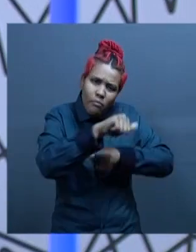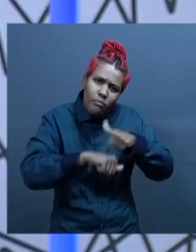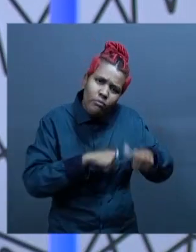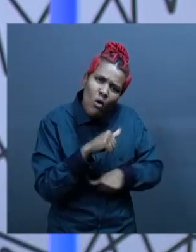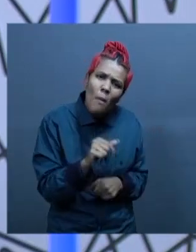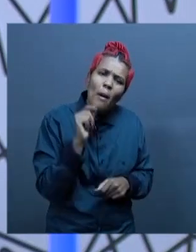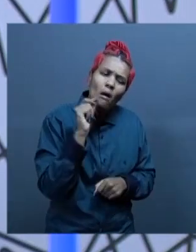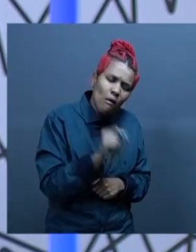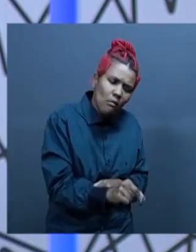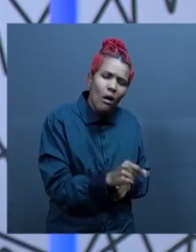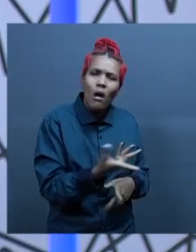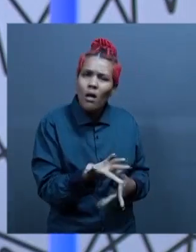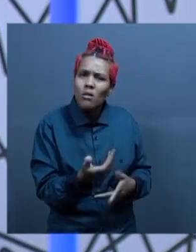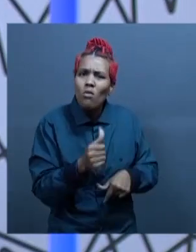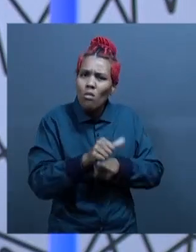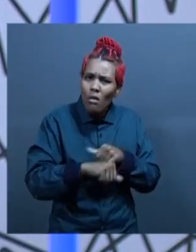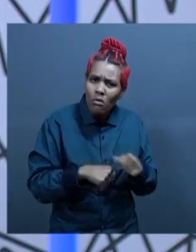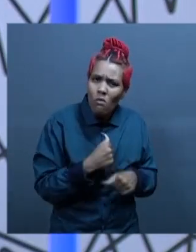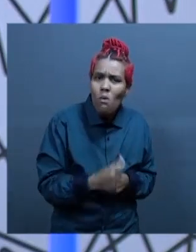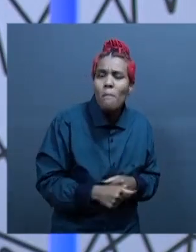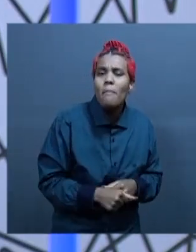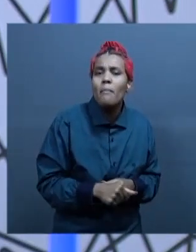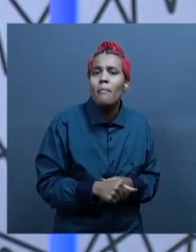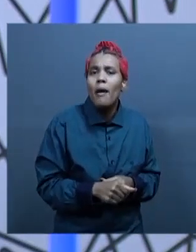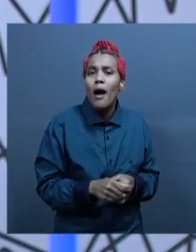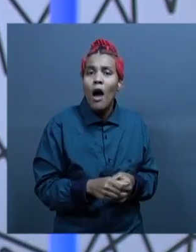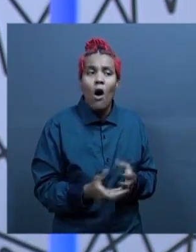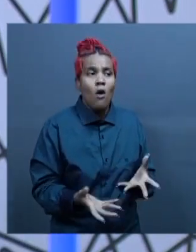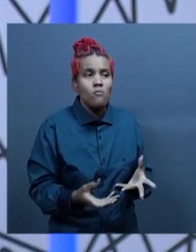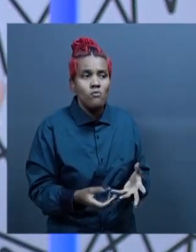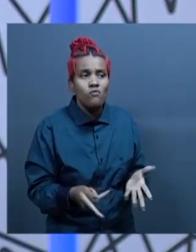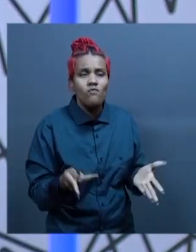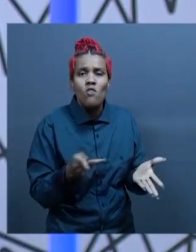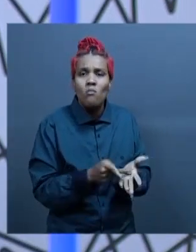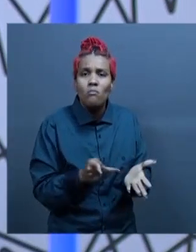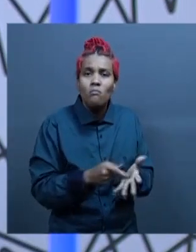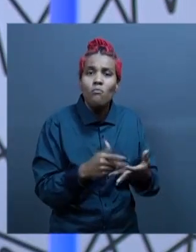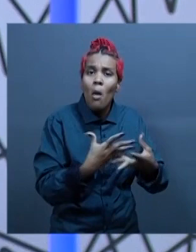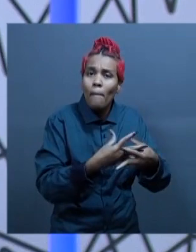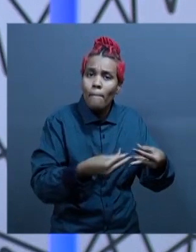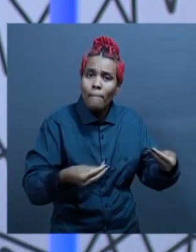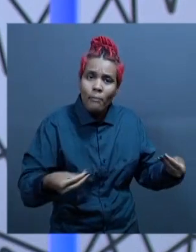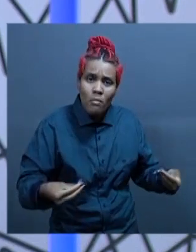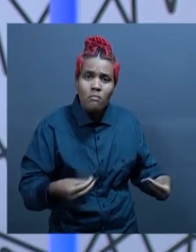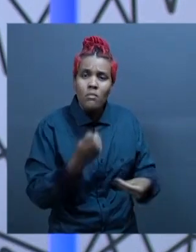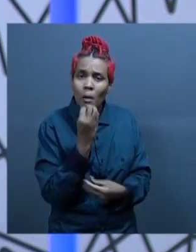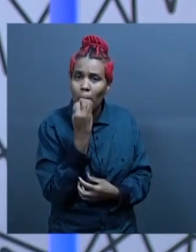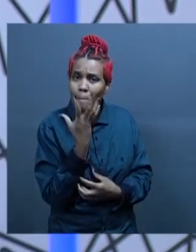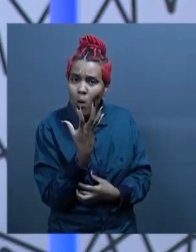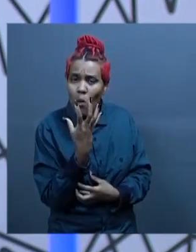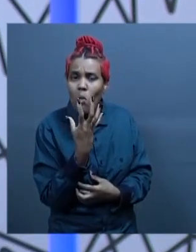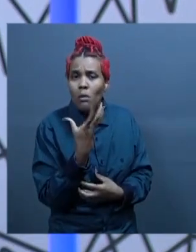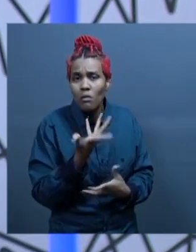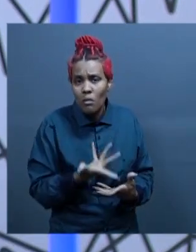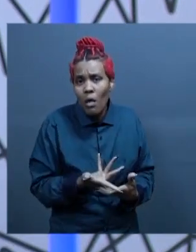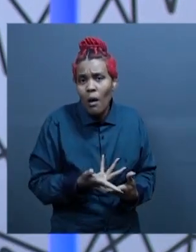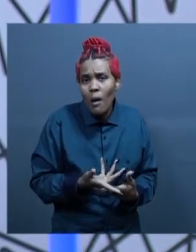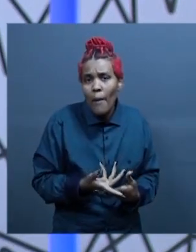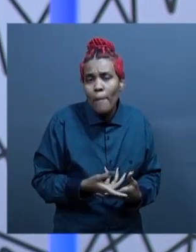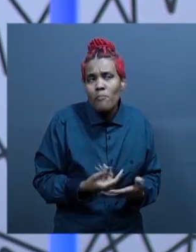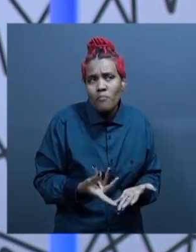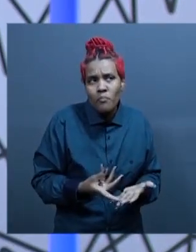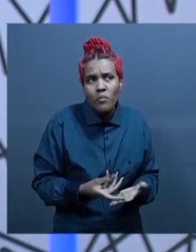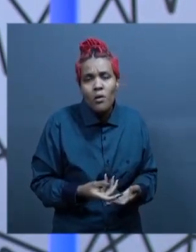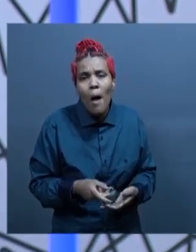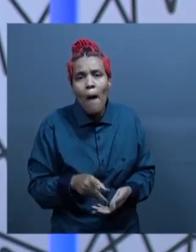isso e transformar de uma forma genuína de novo não pode fazer de conta a e vou ganhar uma causa não pode ser